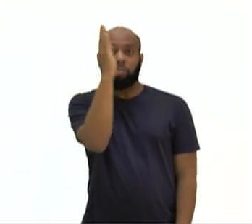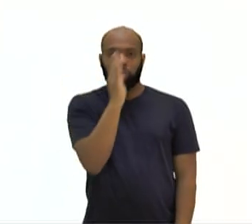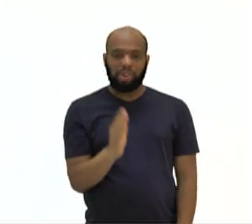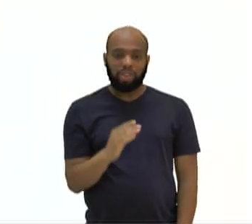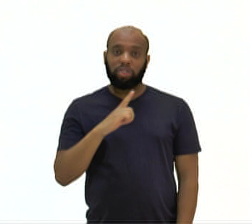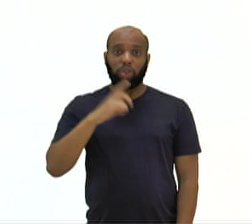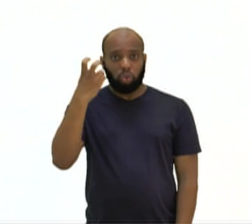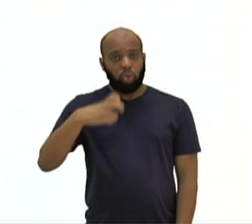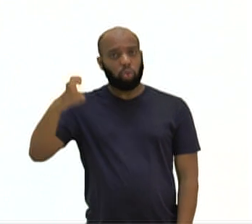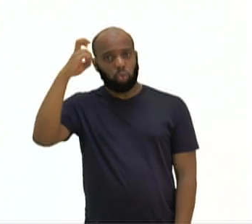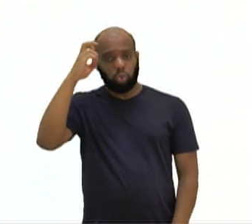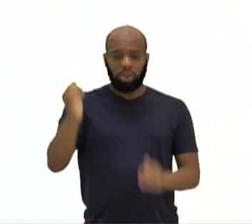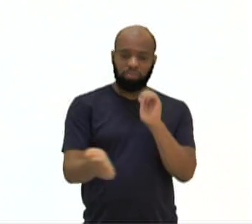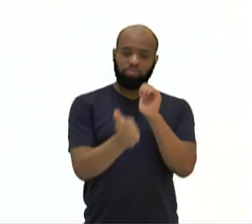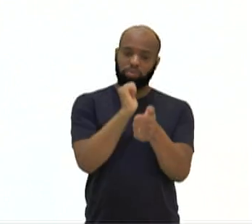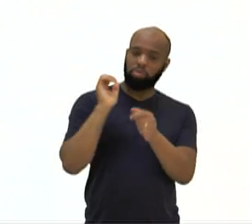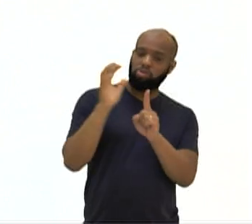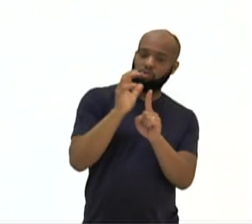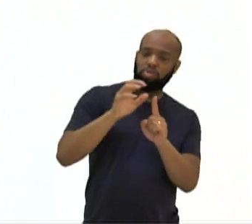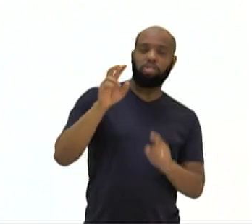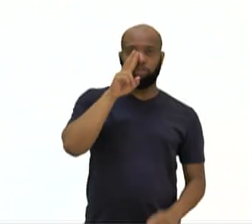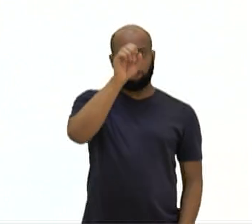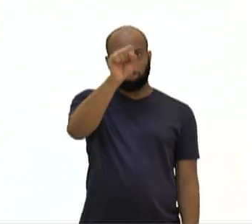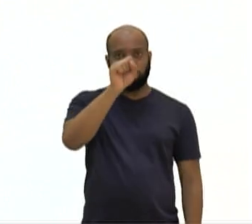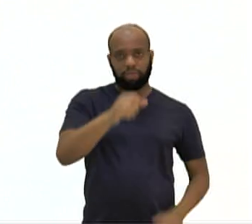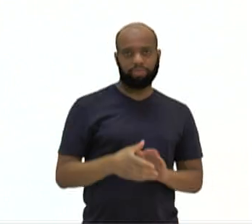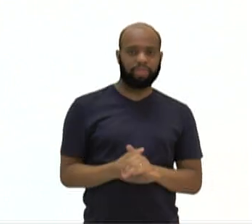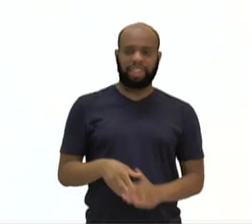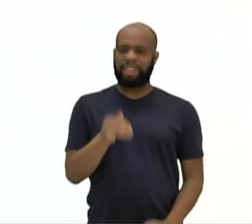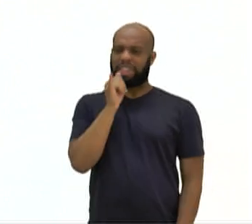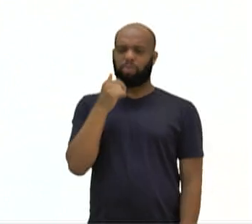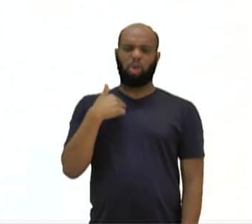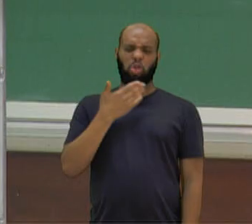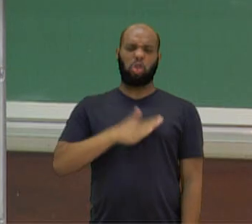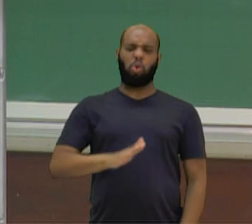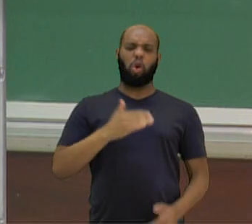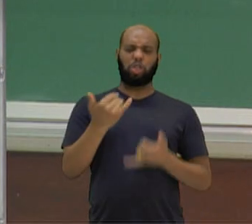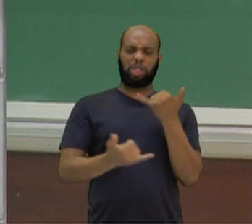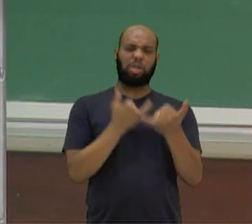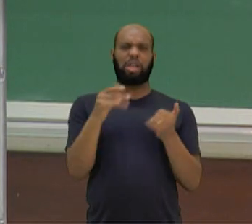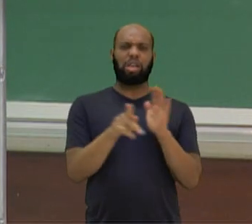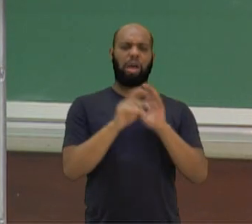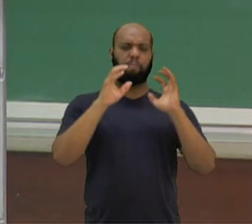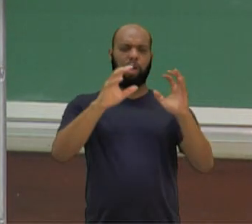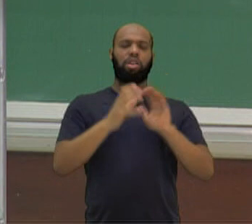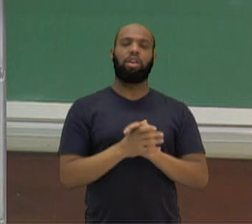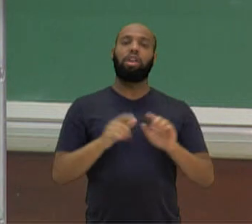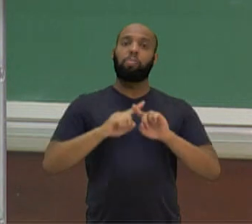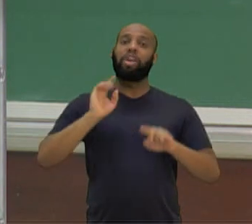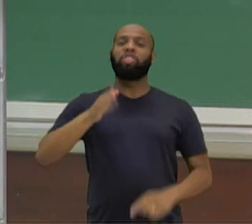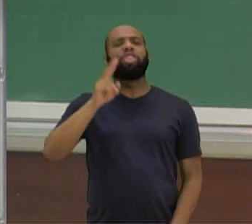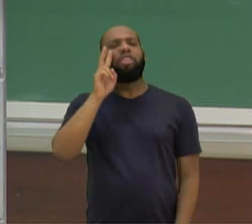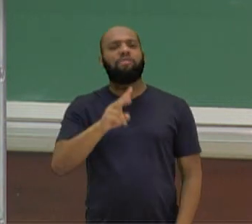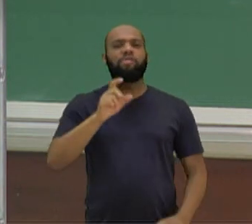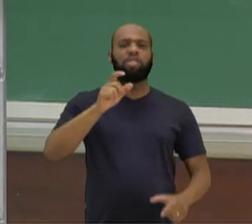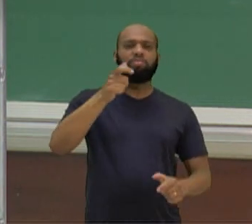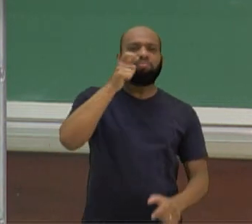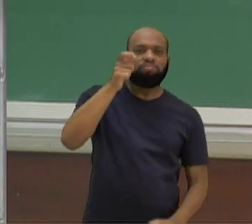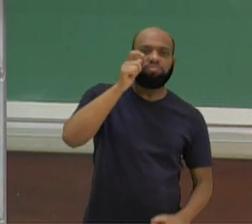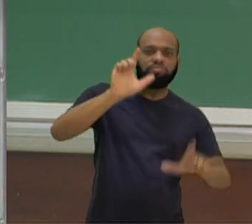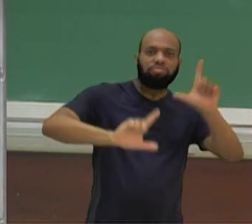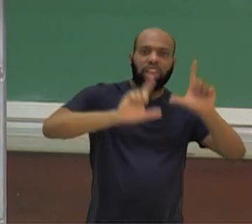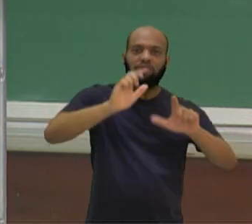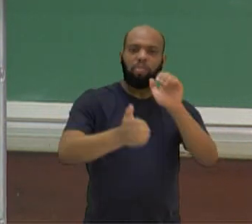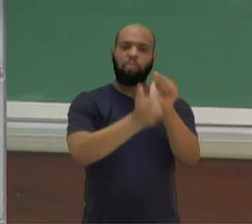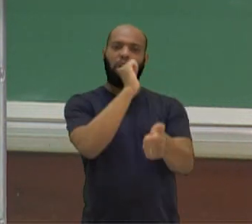cultura do futebol é muito forte, né? Então, mesmo quem não gosta de jogar futebol lá, já viu futebol na TV, já